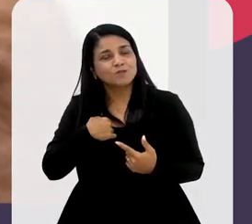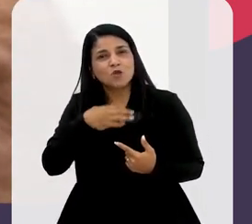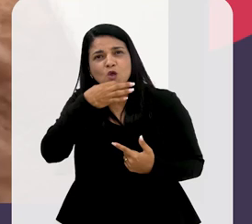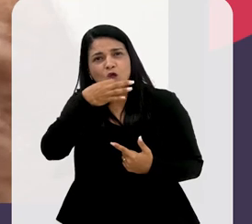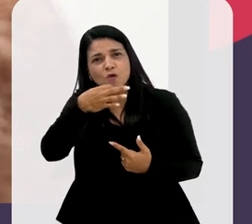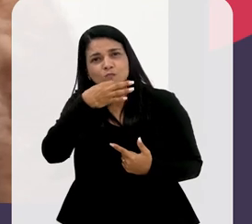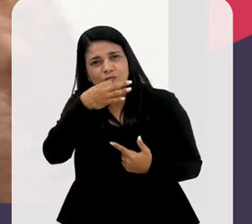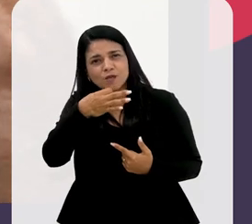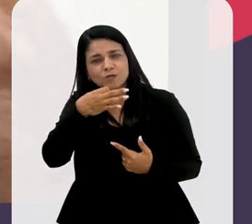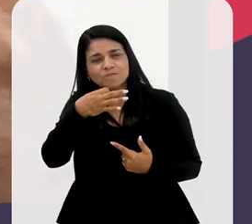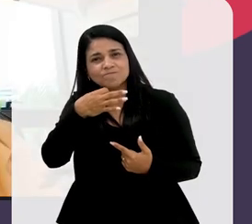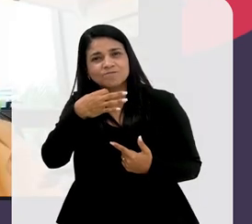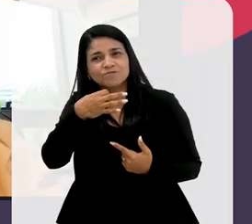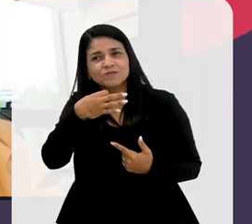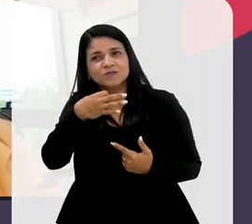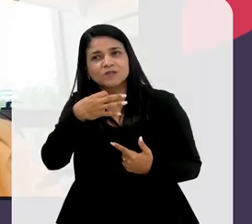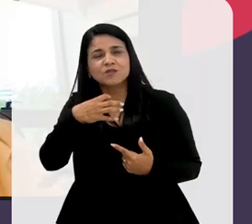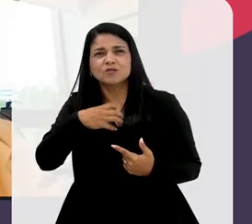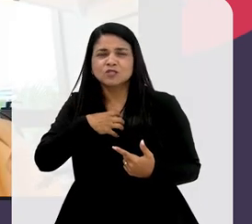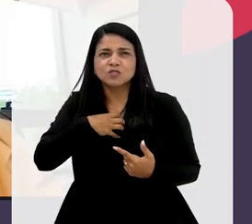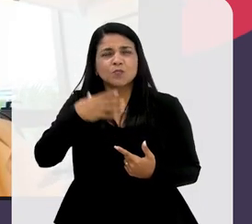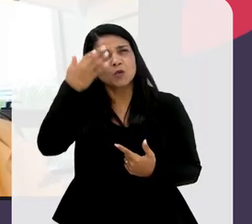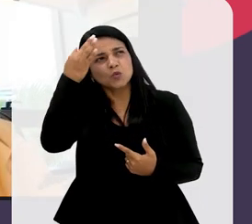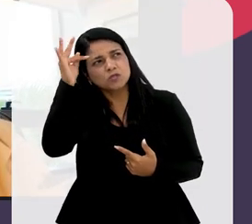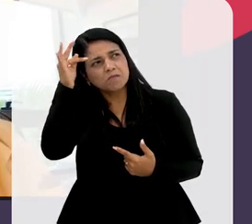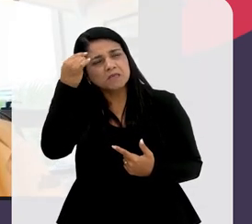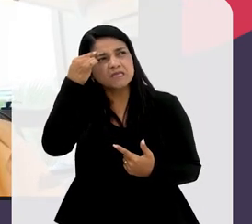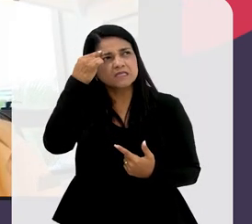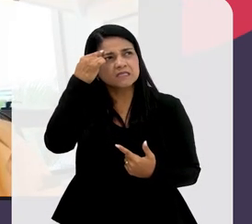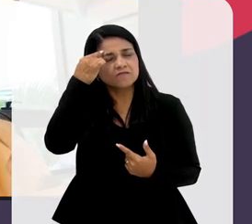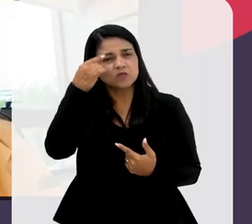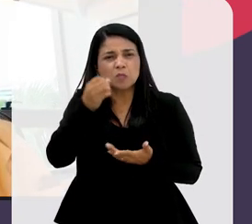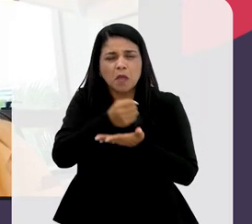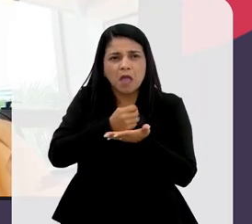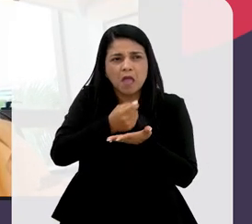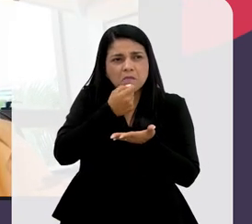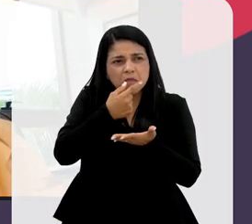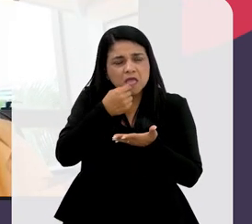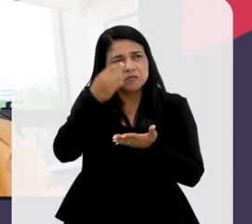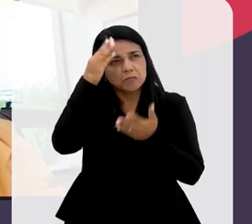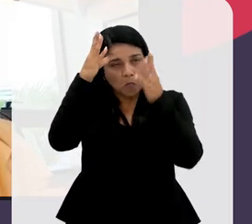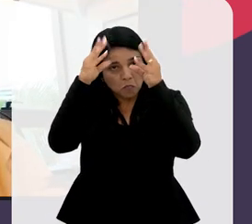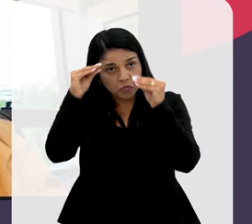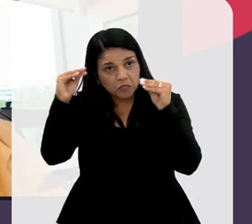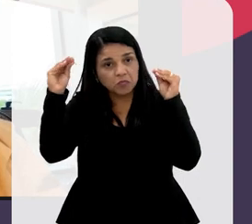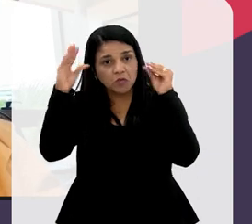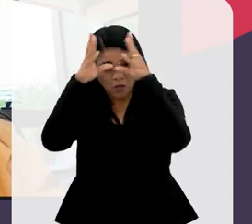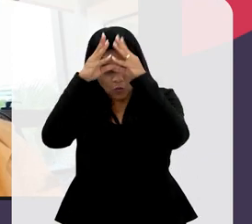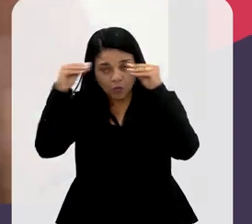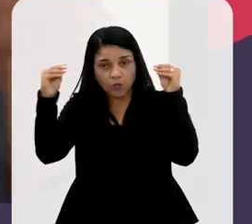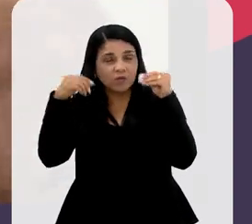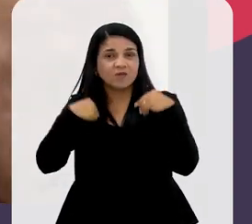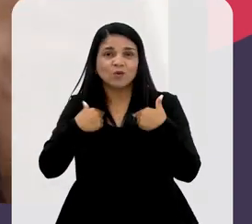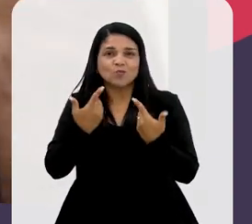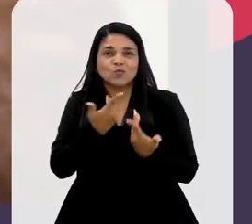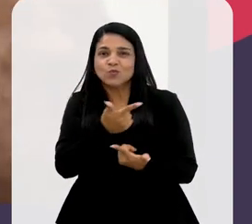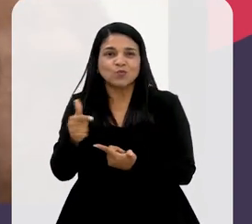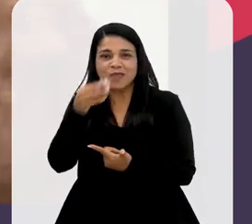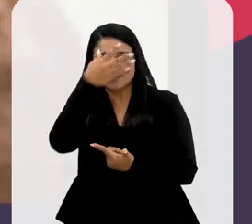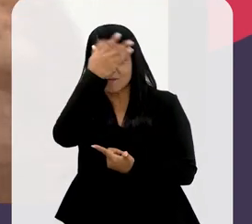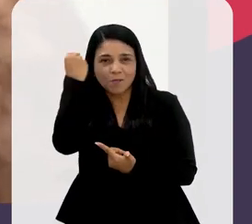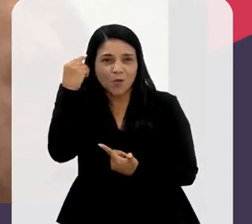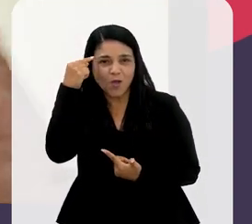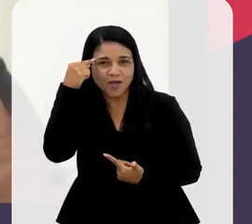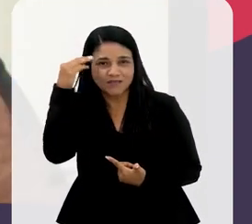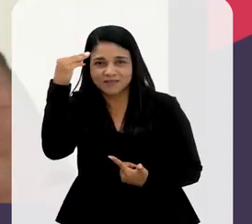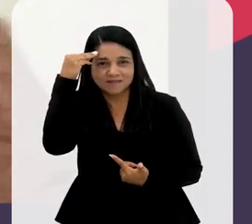para mim, que, sabe, estou sentindo aqui, eu sei que é uma enxaqueca, sabe aquele negócio, ah, vou tomar aquele remédio para dor de cabeça. Eu não tenho